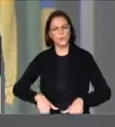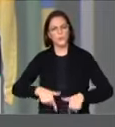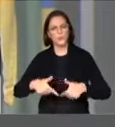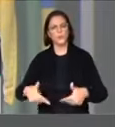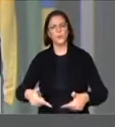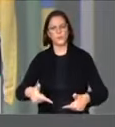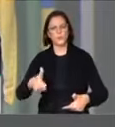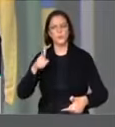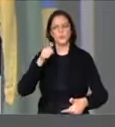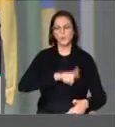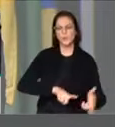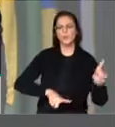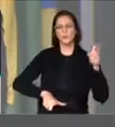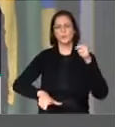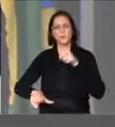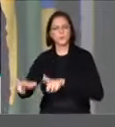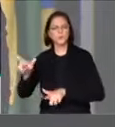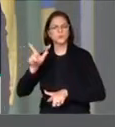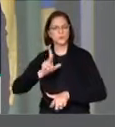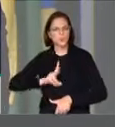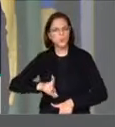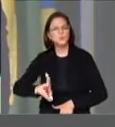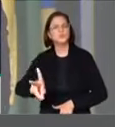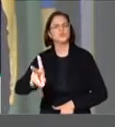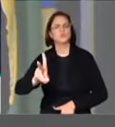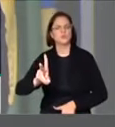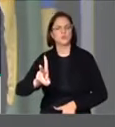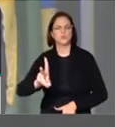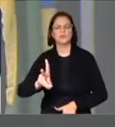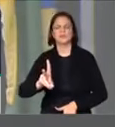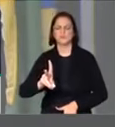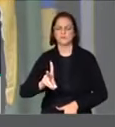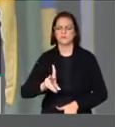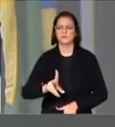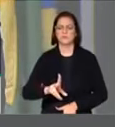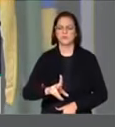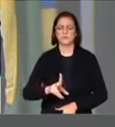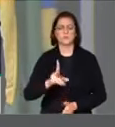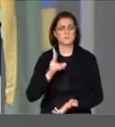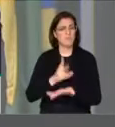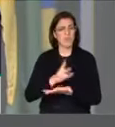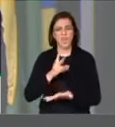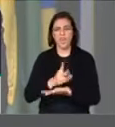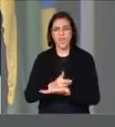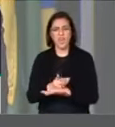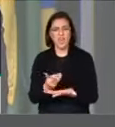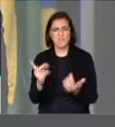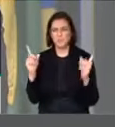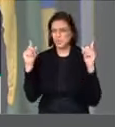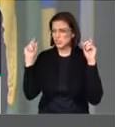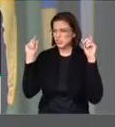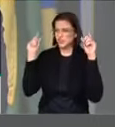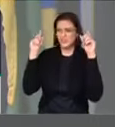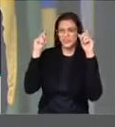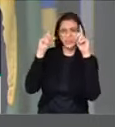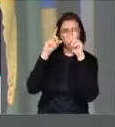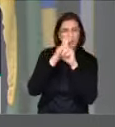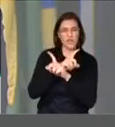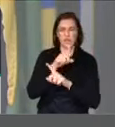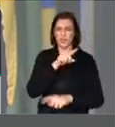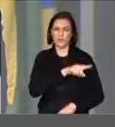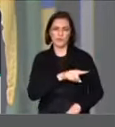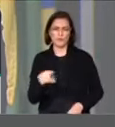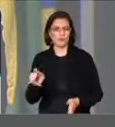abriram tantos caminhos, que continuam lutando, que mesmo que com o cenário se feche,